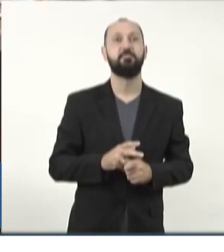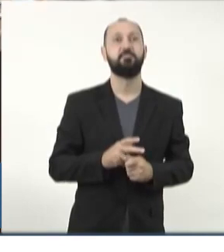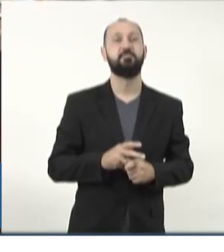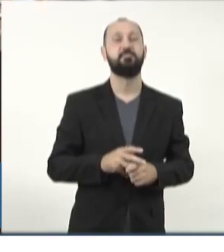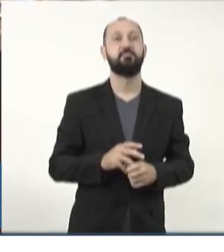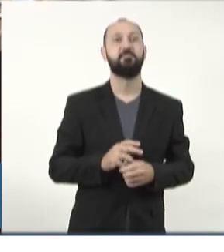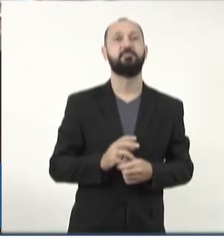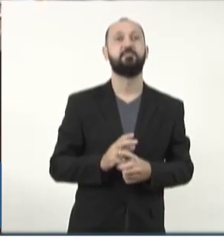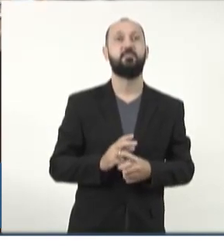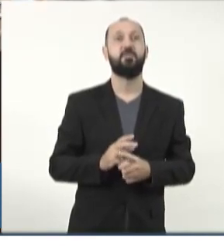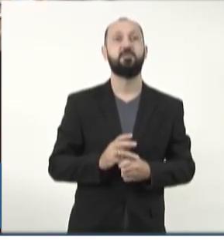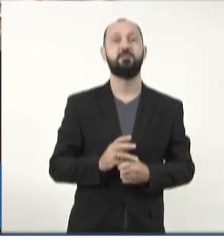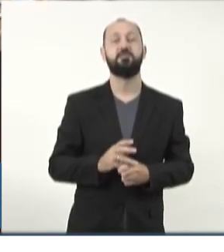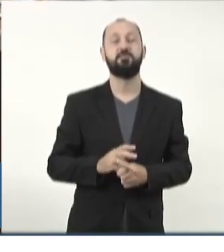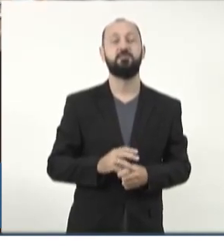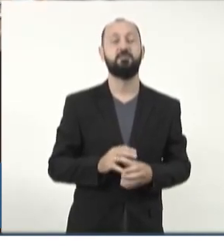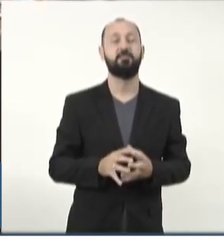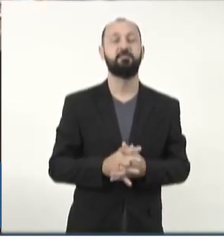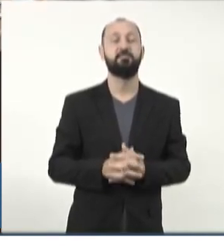Né?